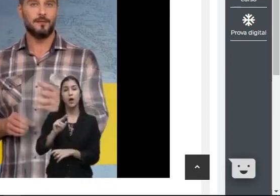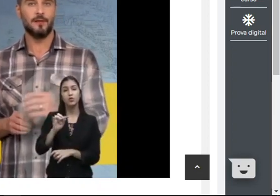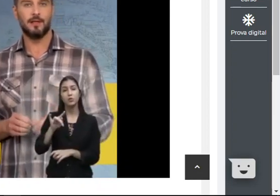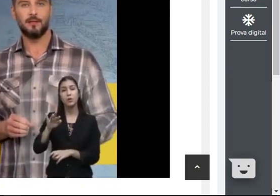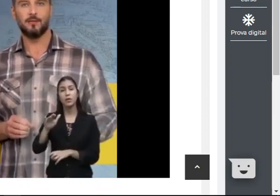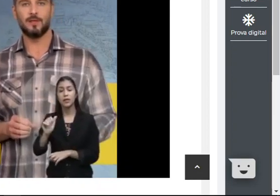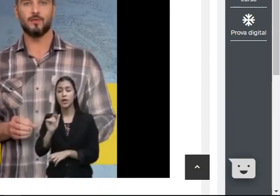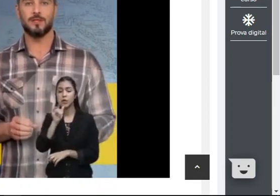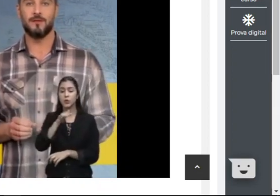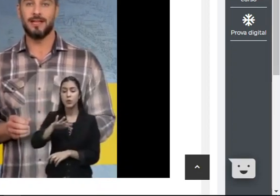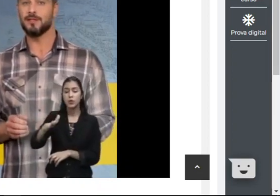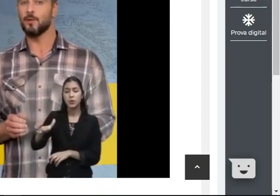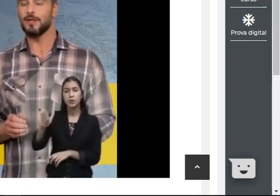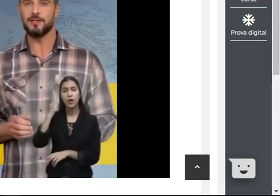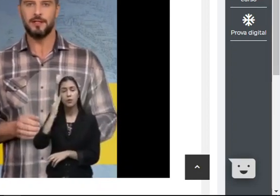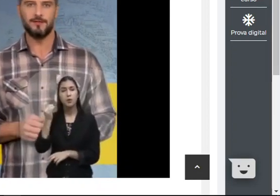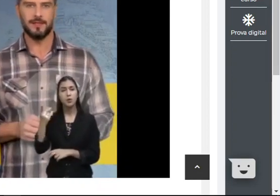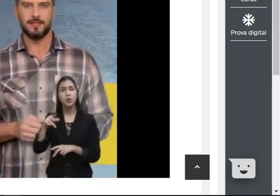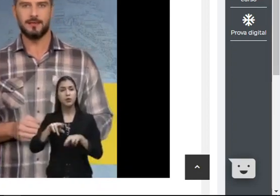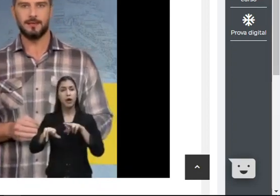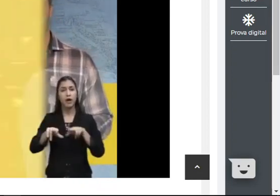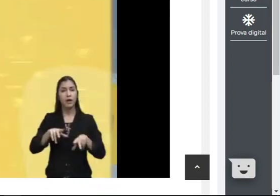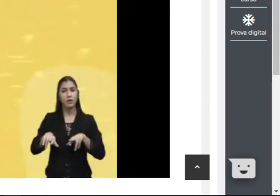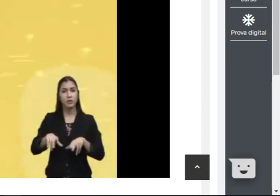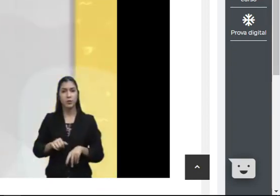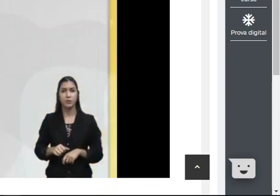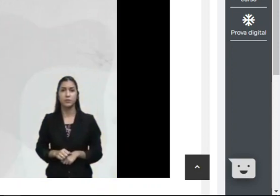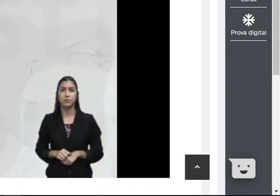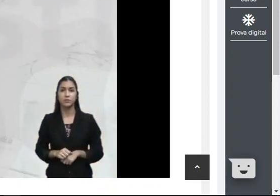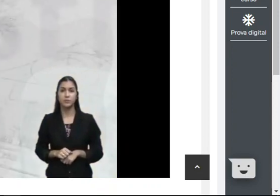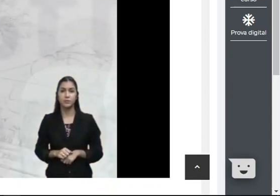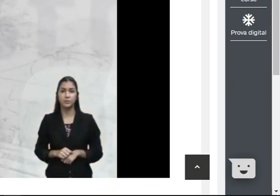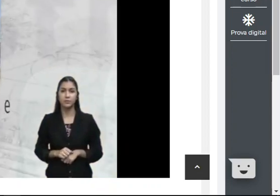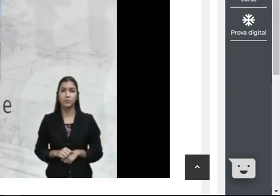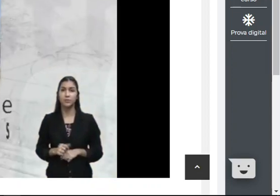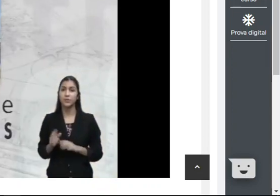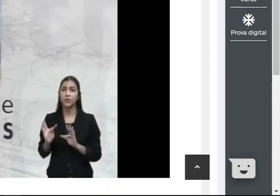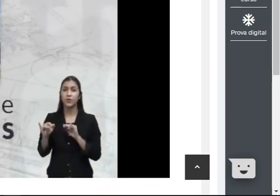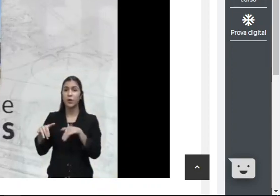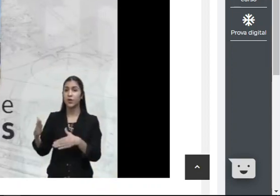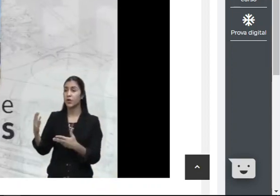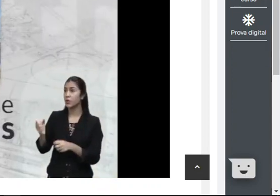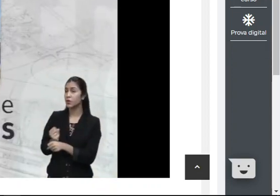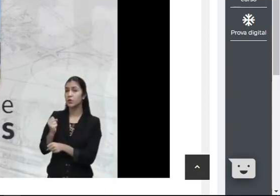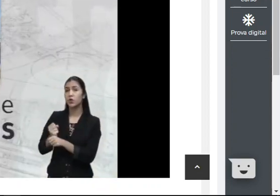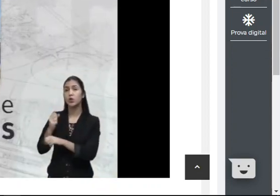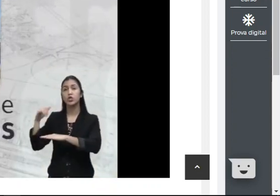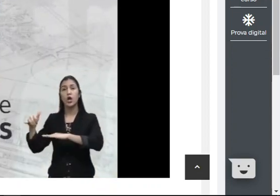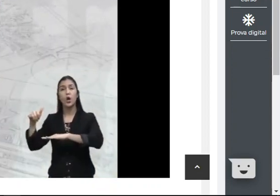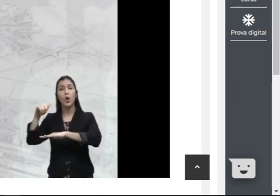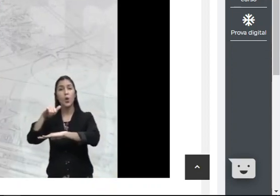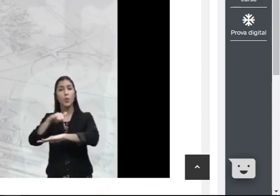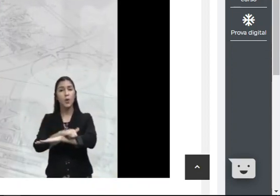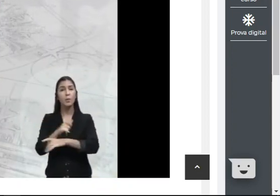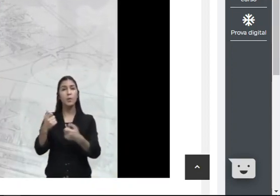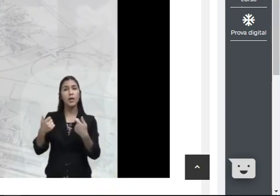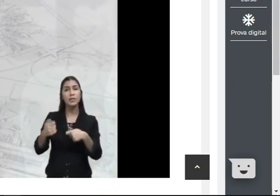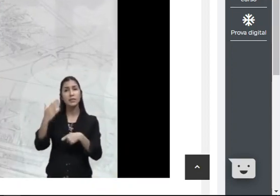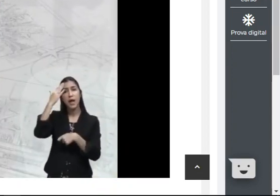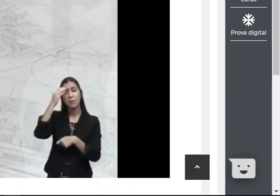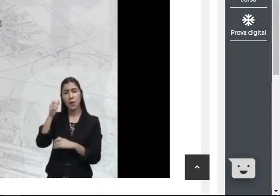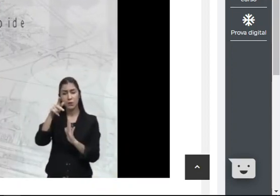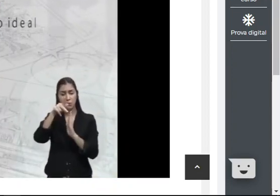rios, definindo as suas variações de níveis. Por fim, na construção de aeroportos, é preciso prever